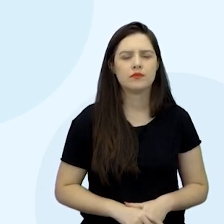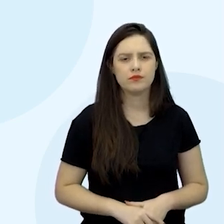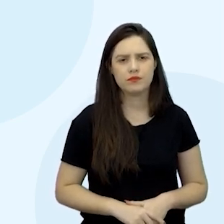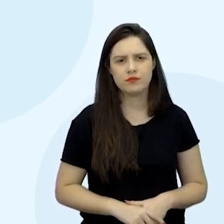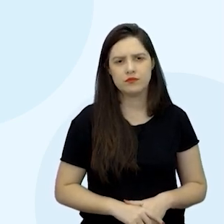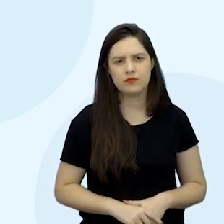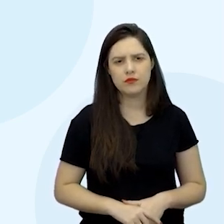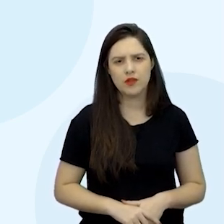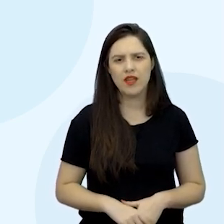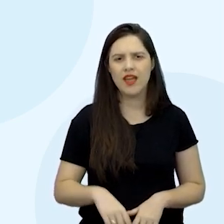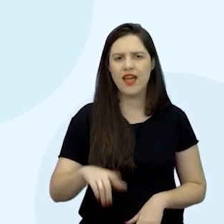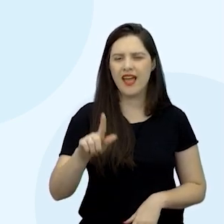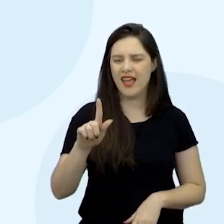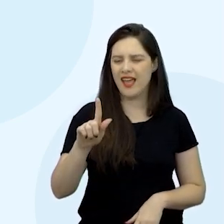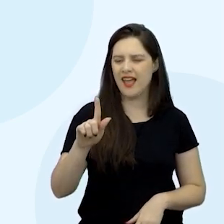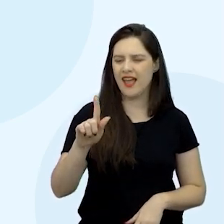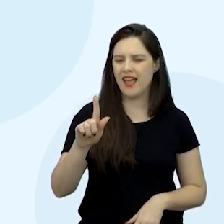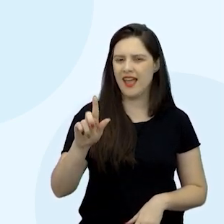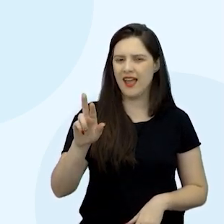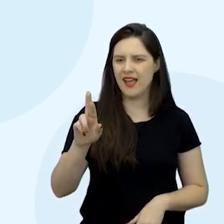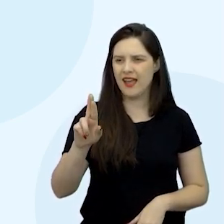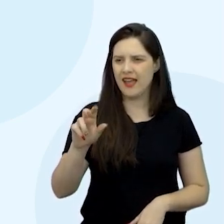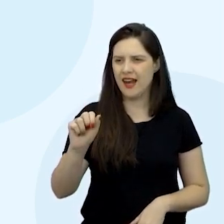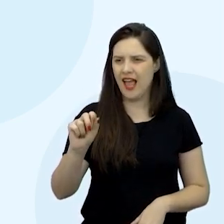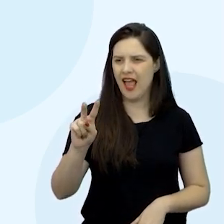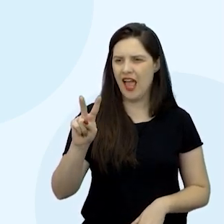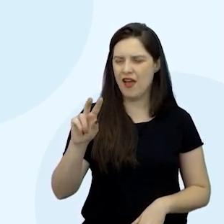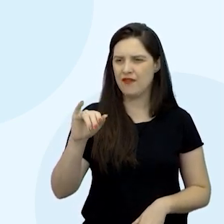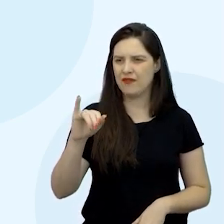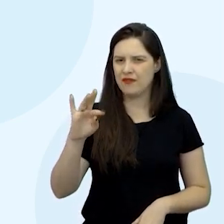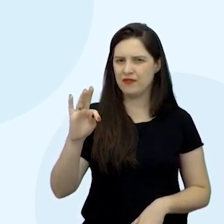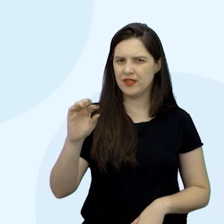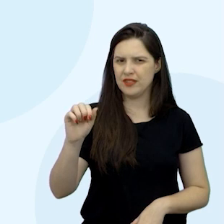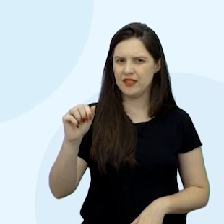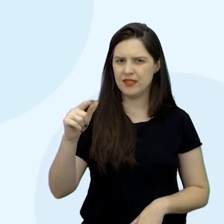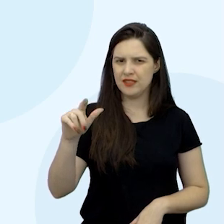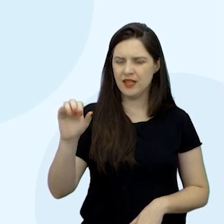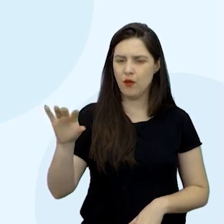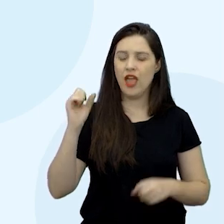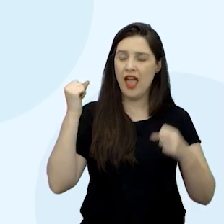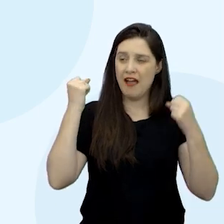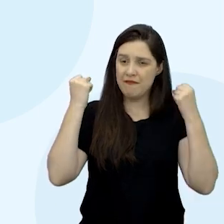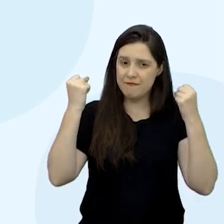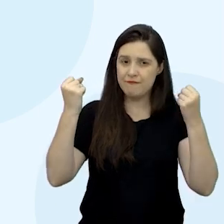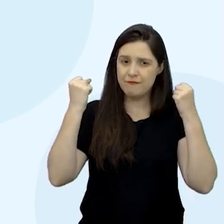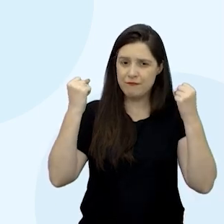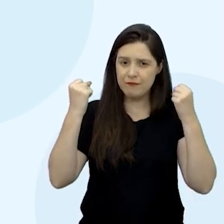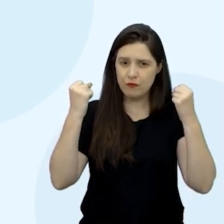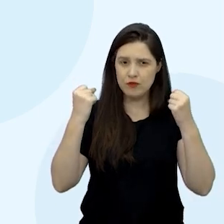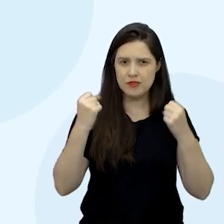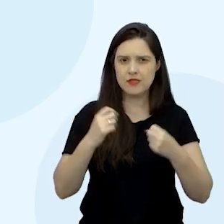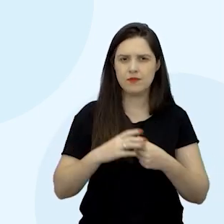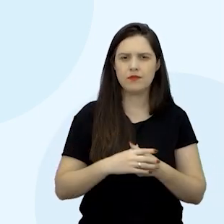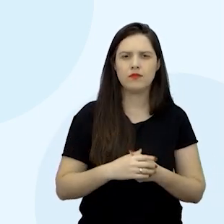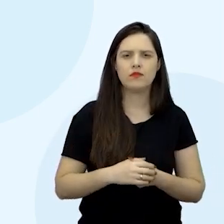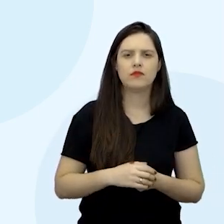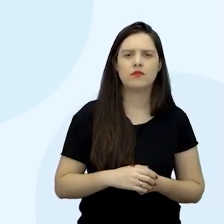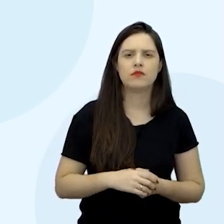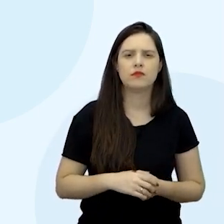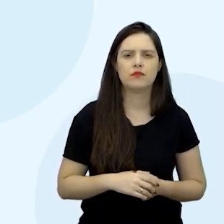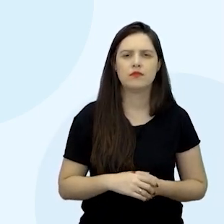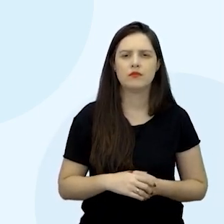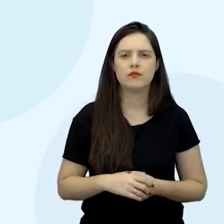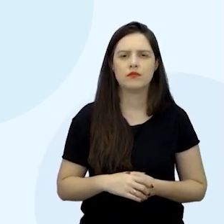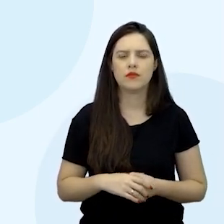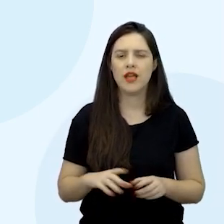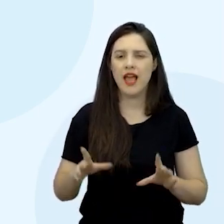G, tem relação a uma força gravitacional, né? Força gravitacional. Então, todo o campo